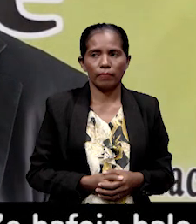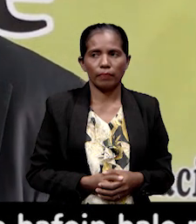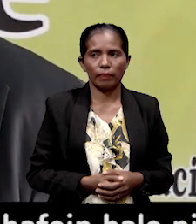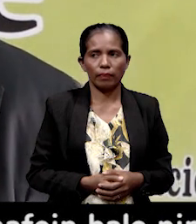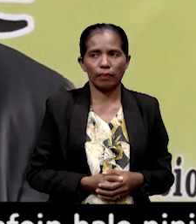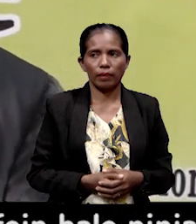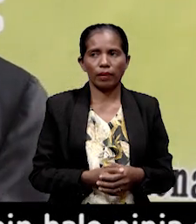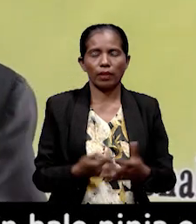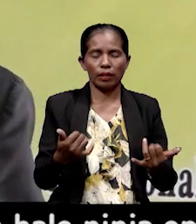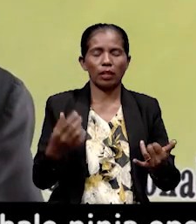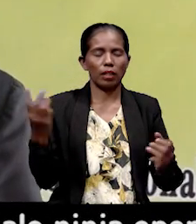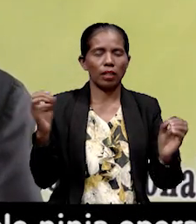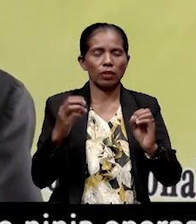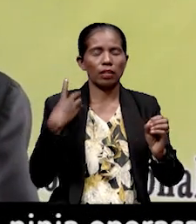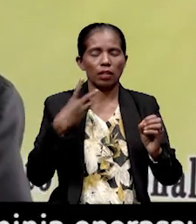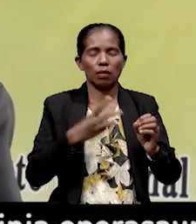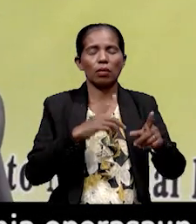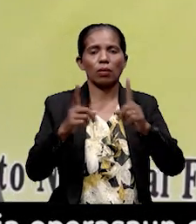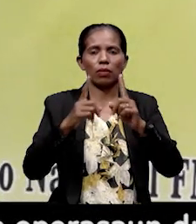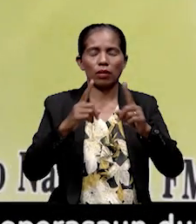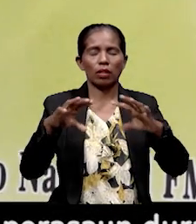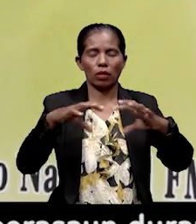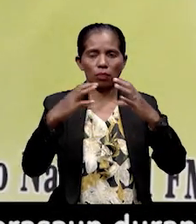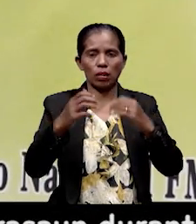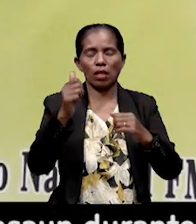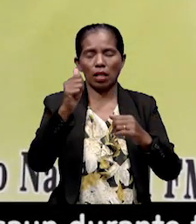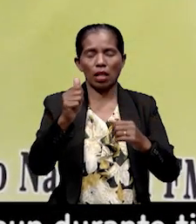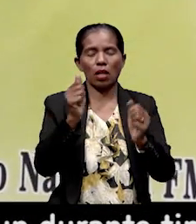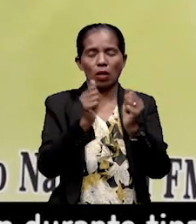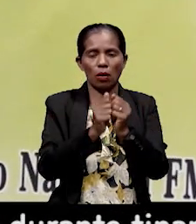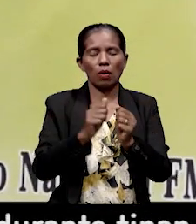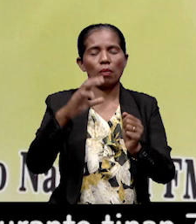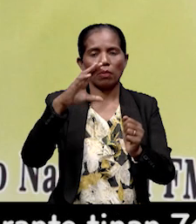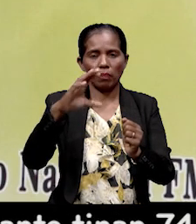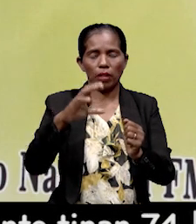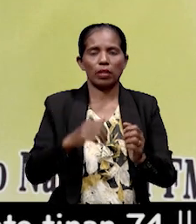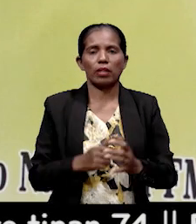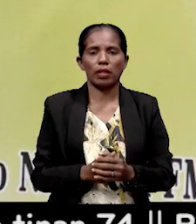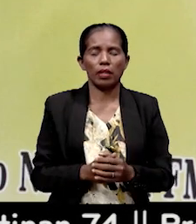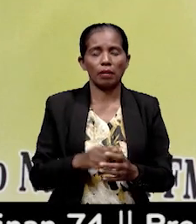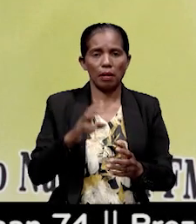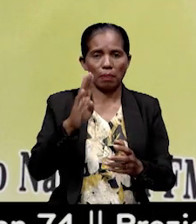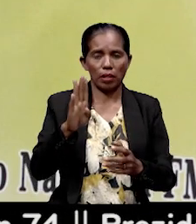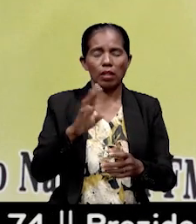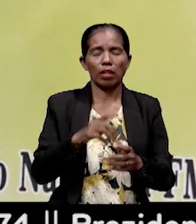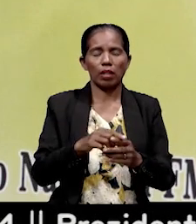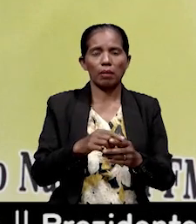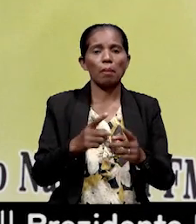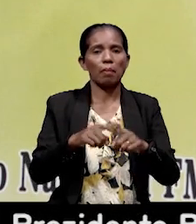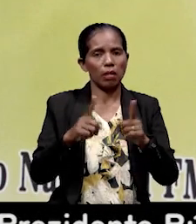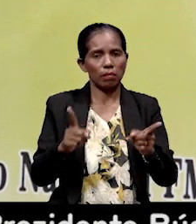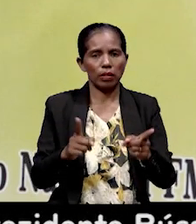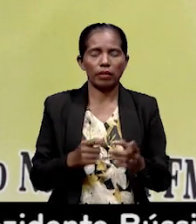Nela, os amigos, ato condena malu, de comissão A ou B, a tutoria com políticos, mas B. E a